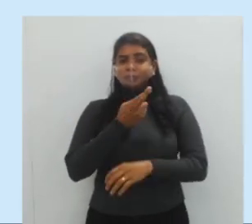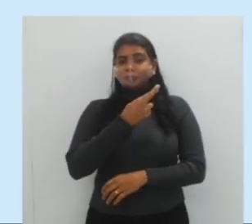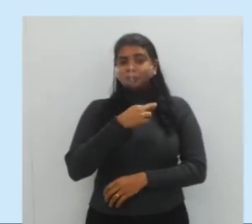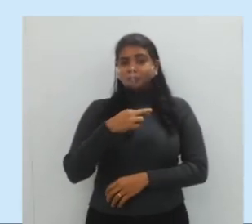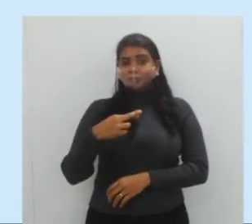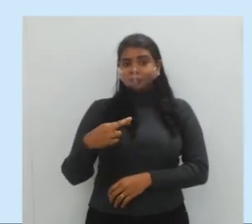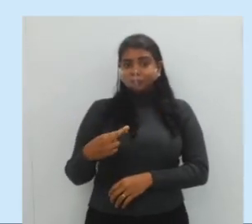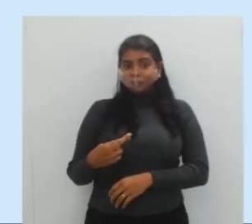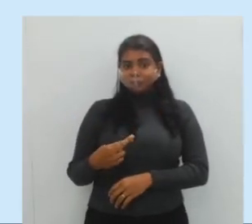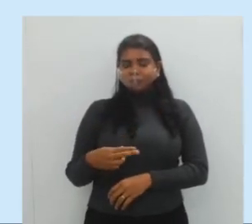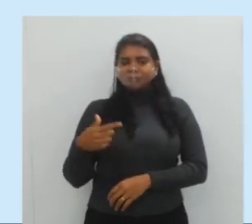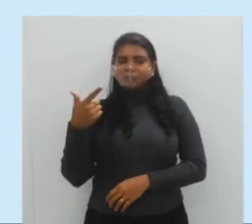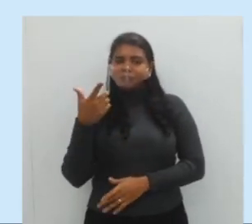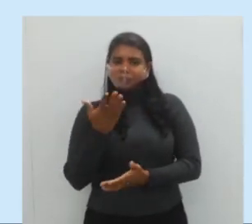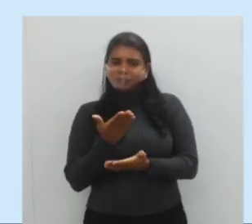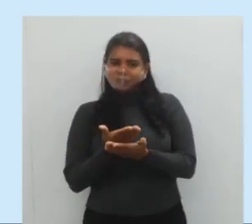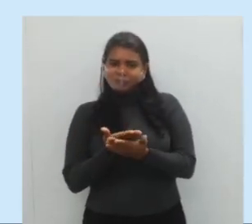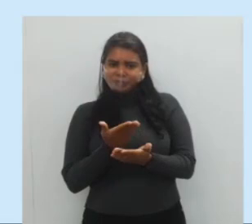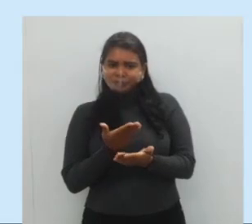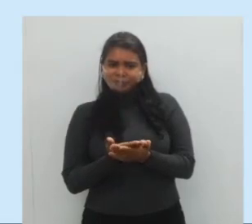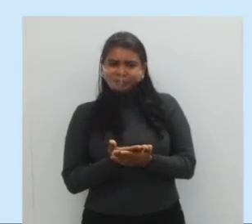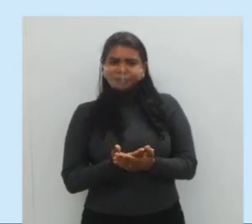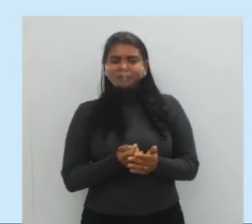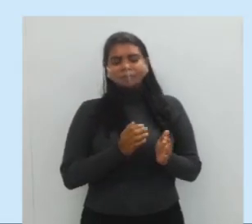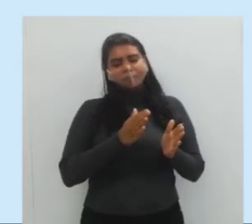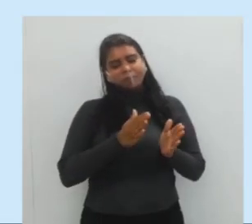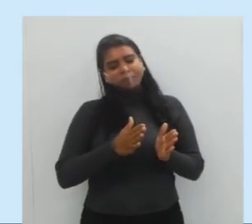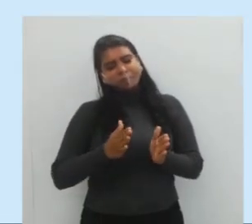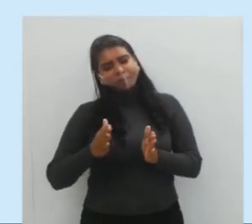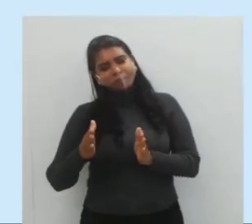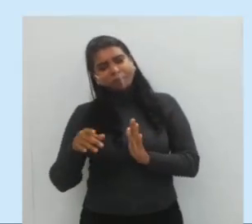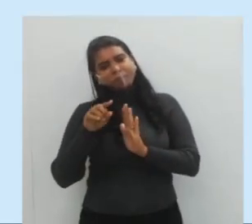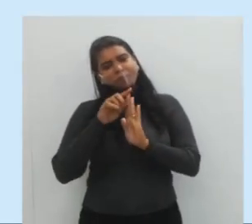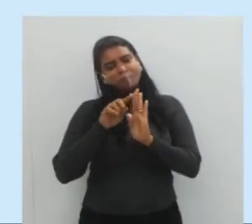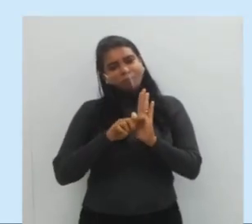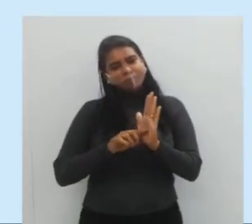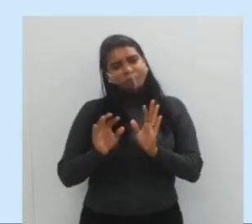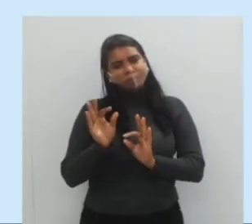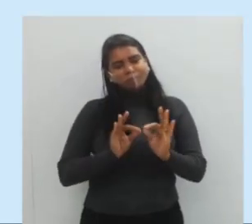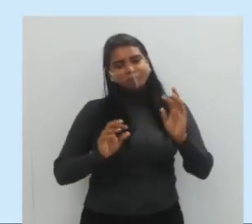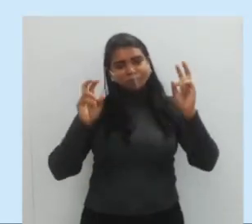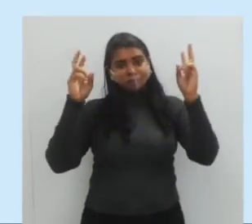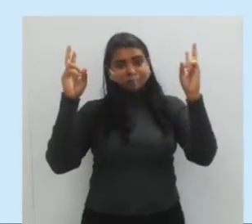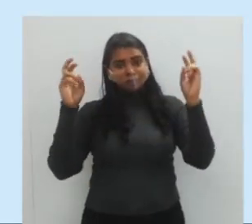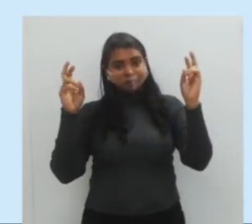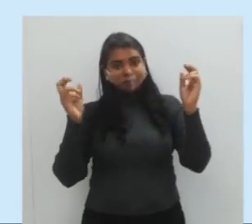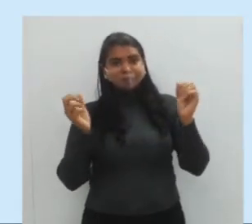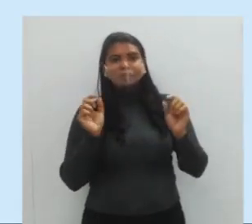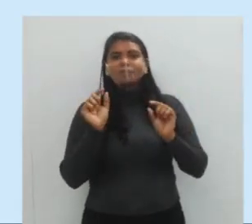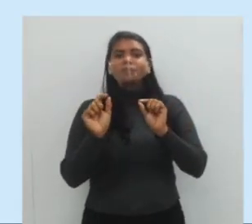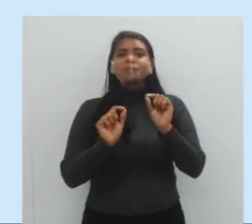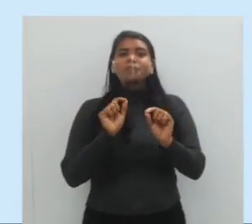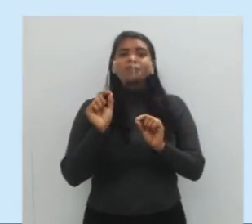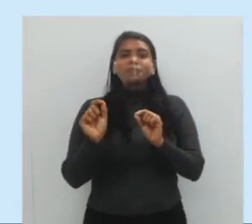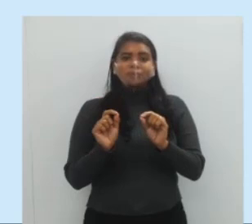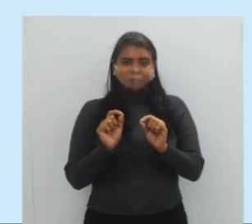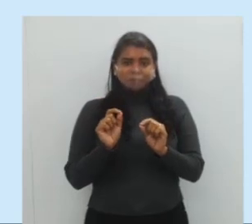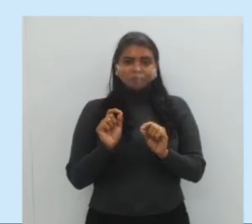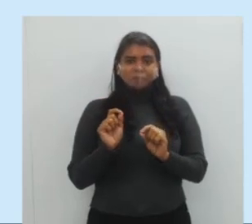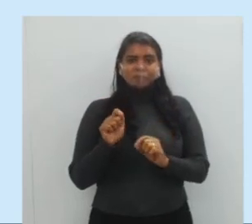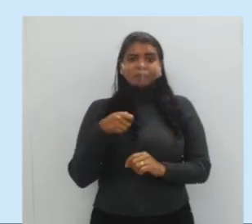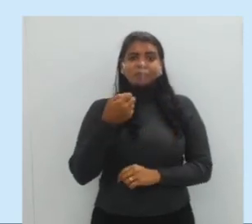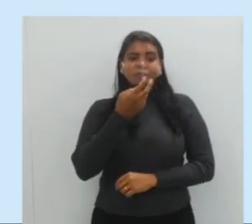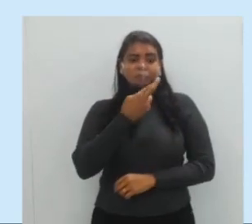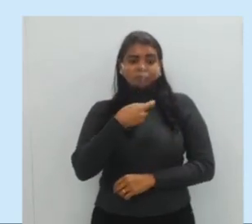ensino religioso, nossa segunda aula de toda a nossa programação. E o tema de hoje é o que é